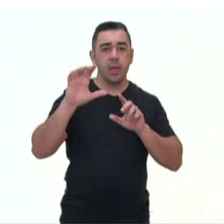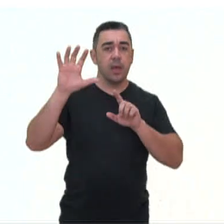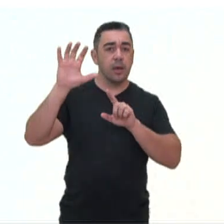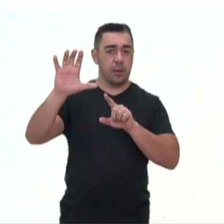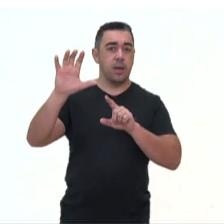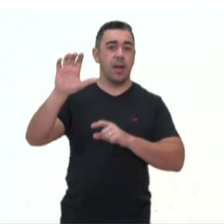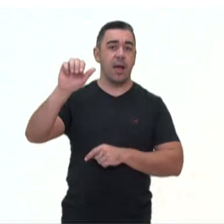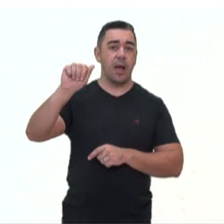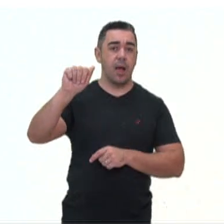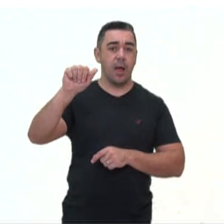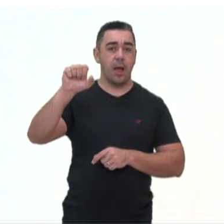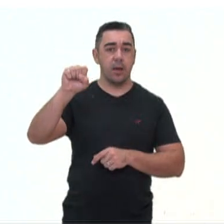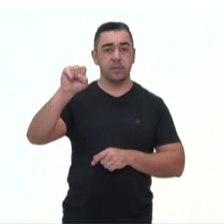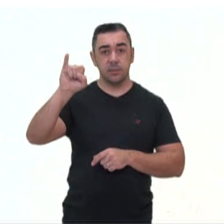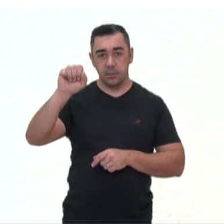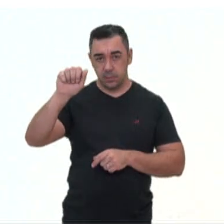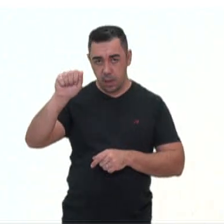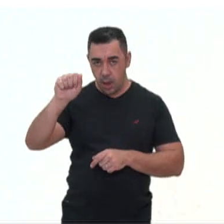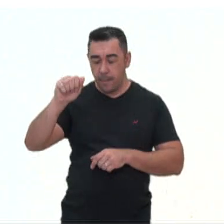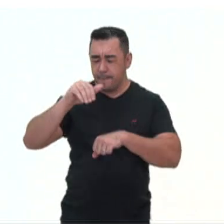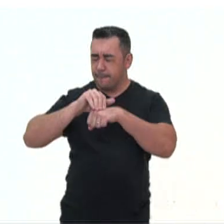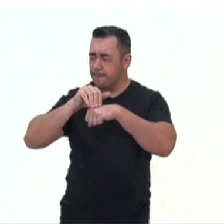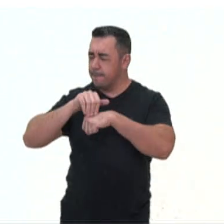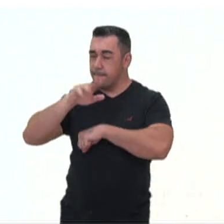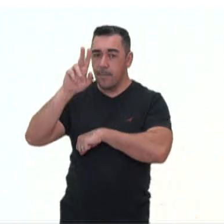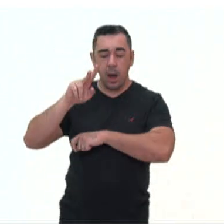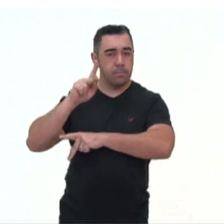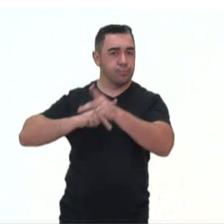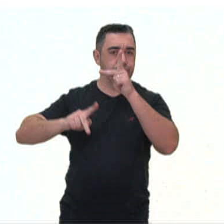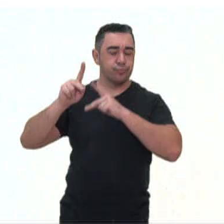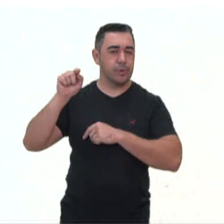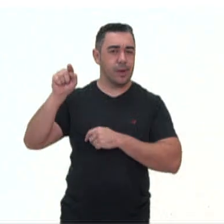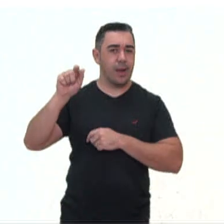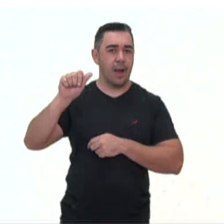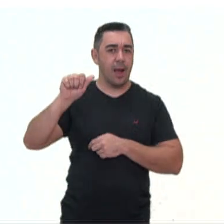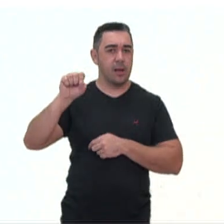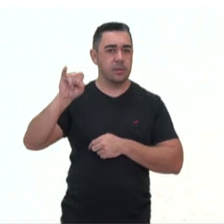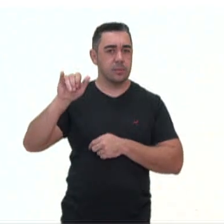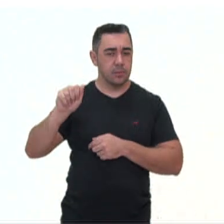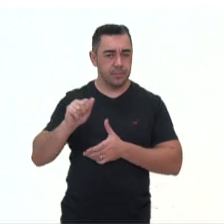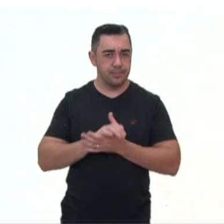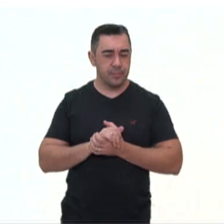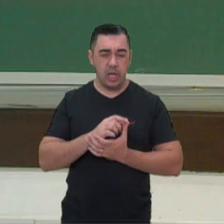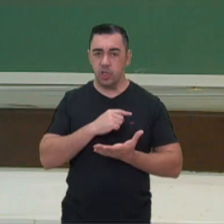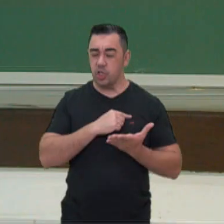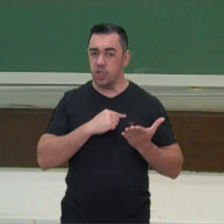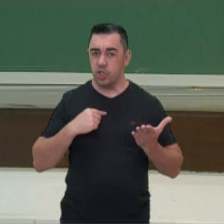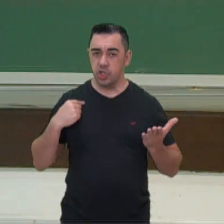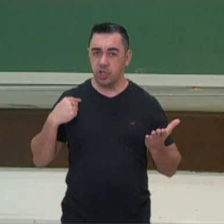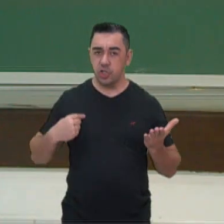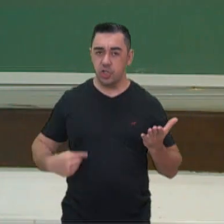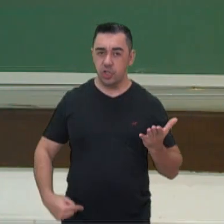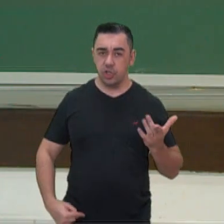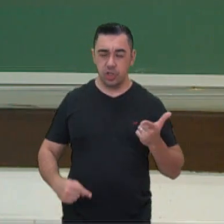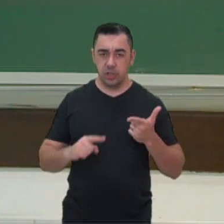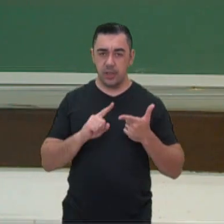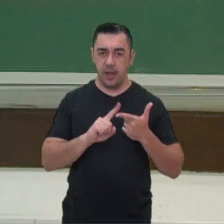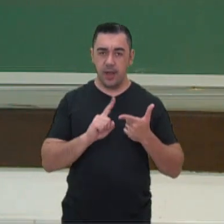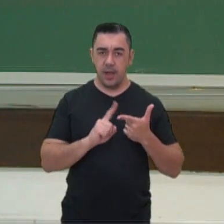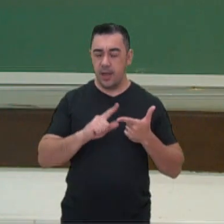populoso, o mapinha mostrou isso. E eu não preciso nem argumentar. China e